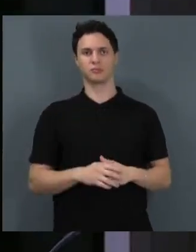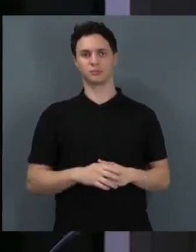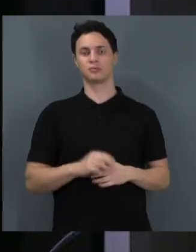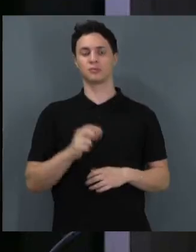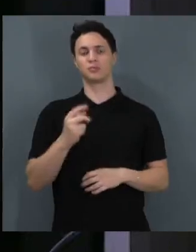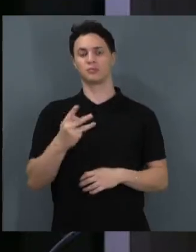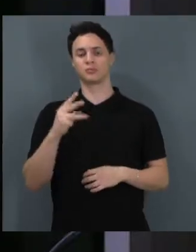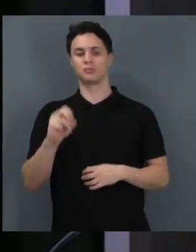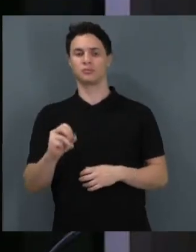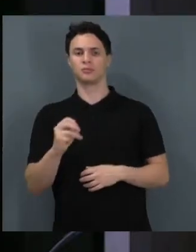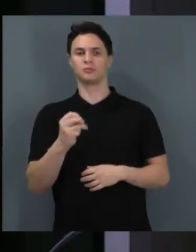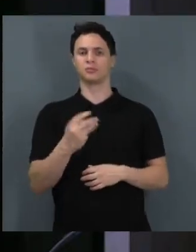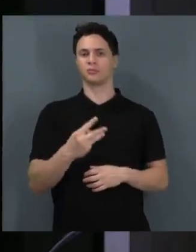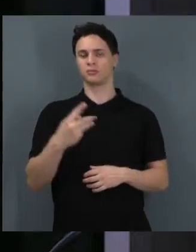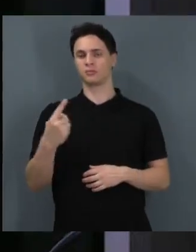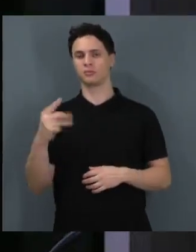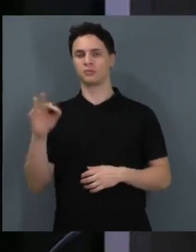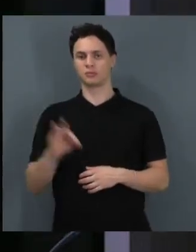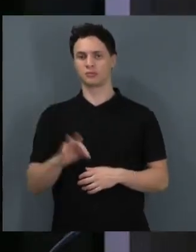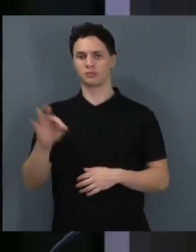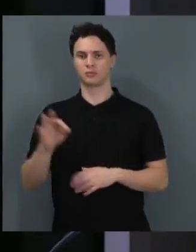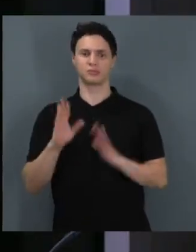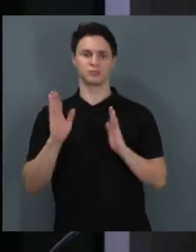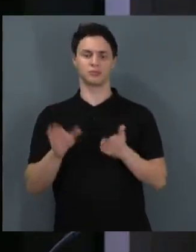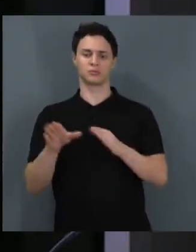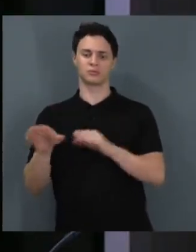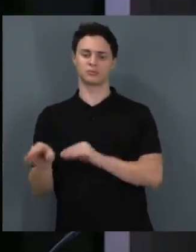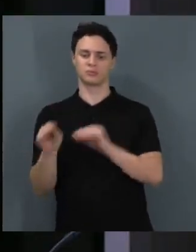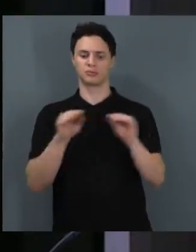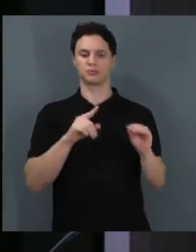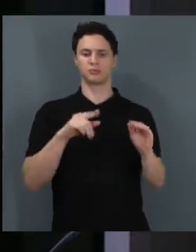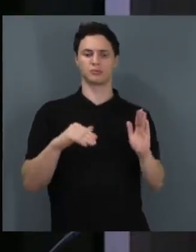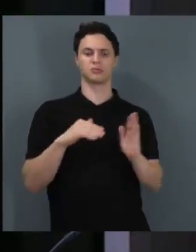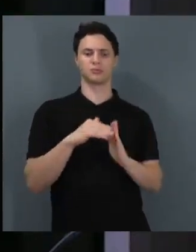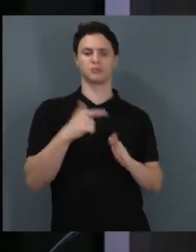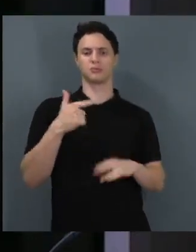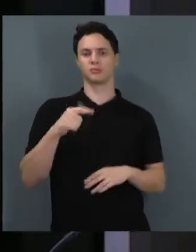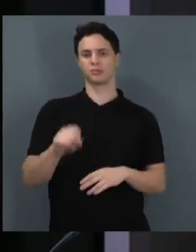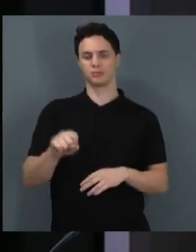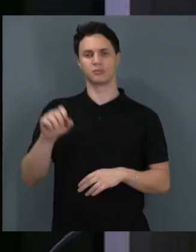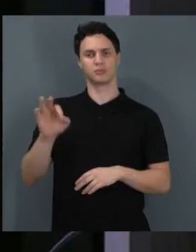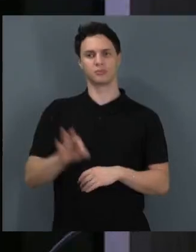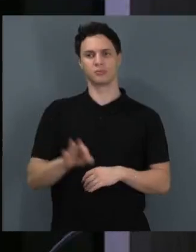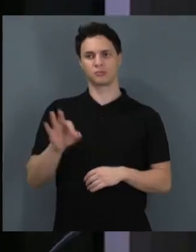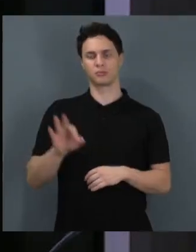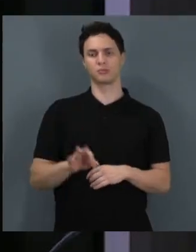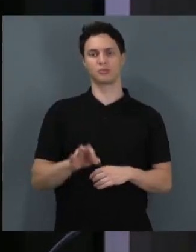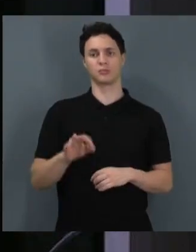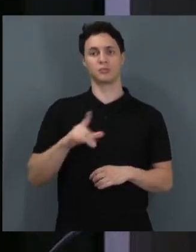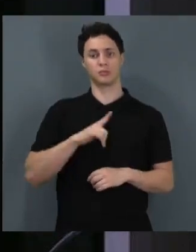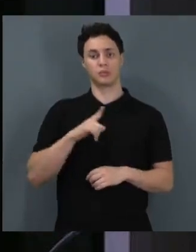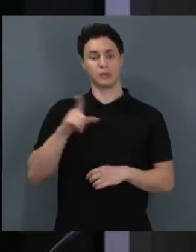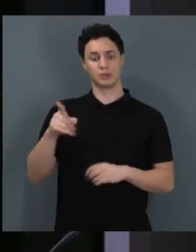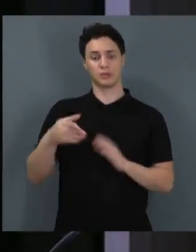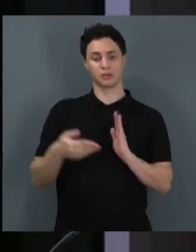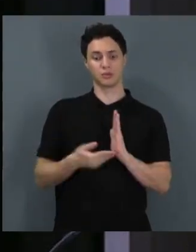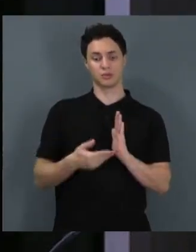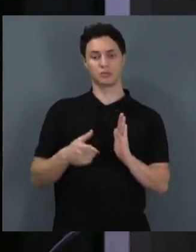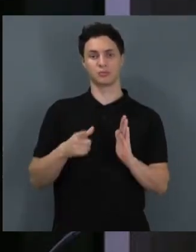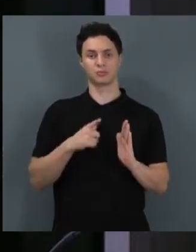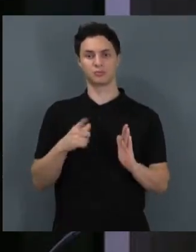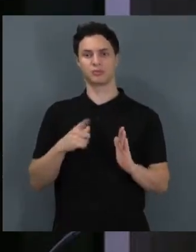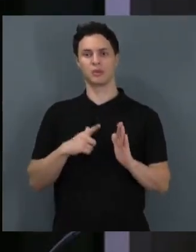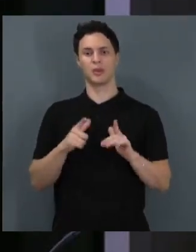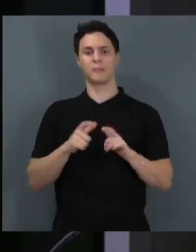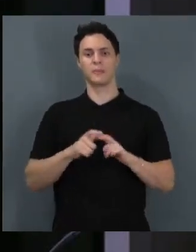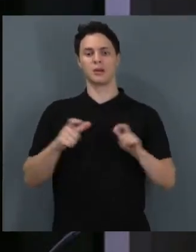30%, 31% já vai nos colocar no patamar, até os 28% que foram colocados quando saiu da Câmara, no